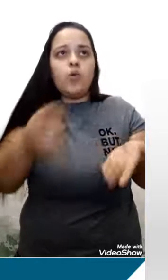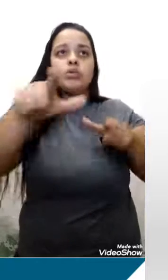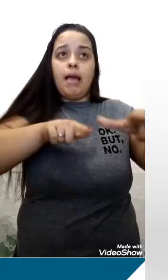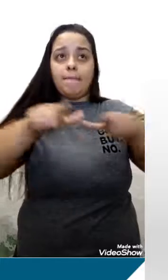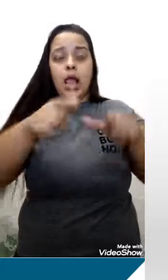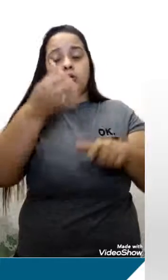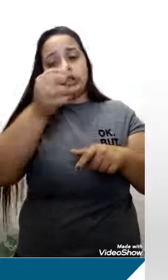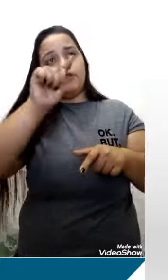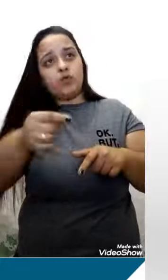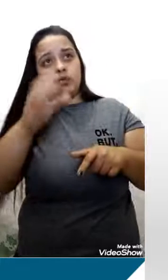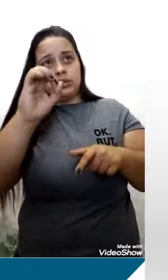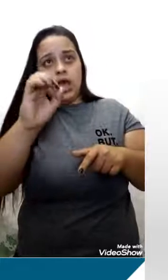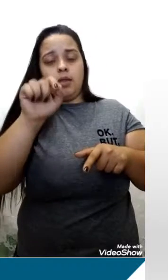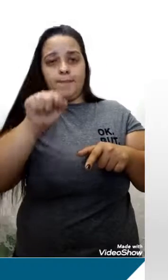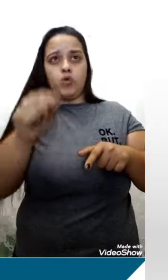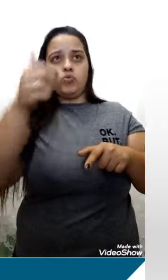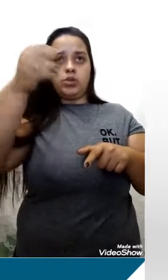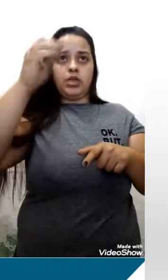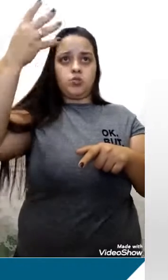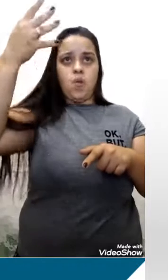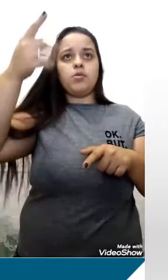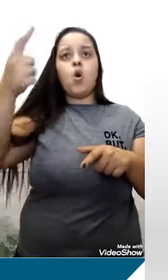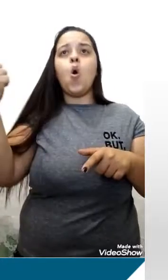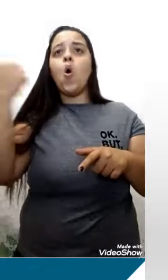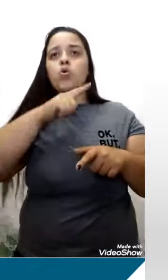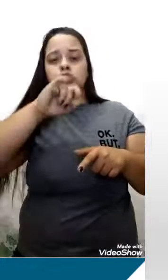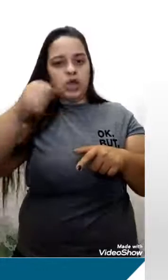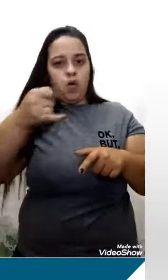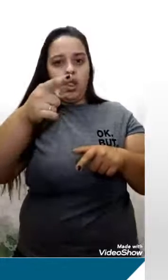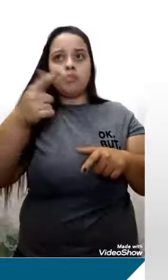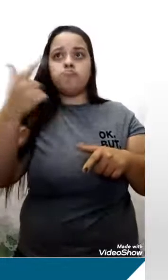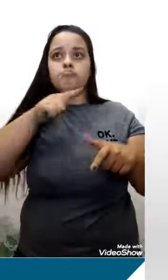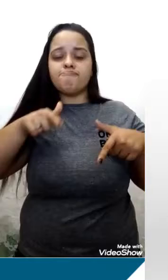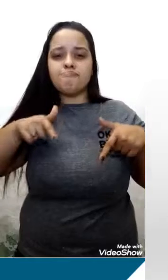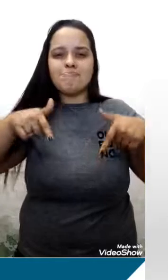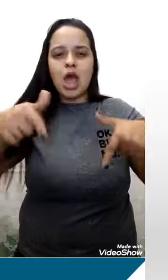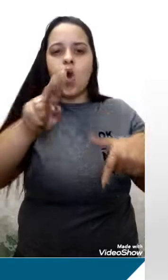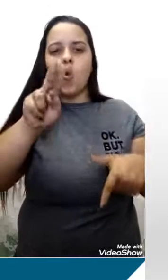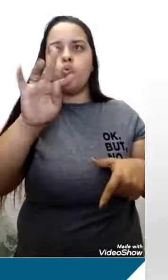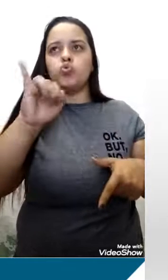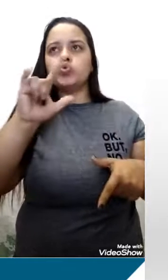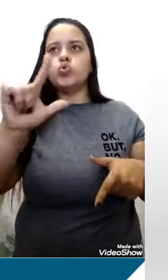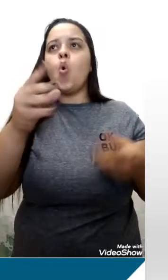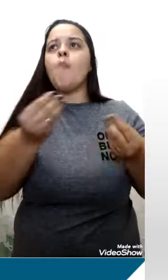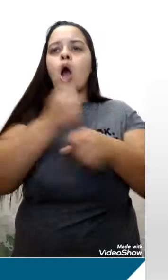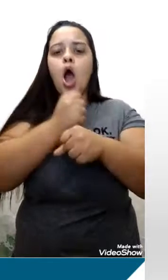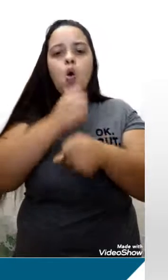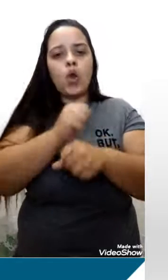O trabalho de 6 vezes 10 à quarta joule foi necessário para fazer o trabalho útil. Calcule o